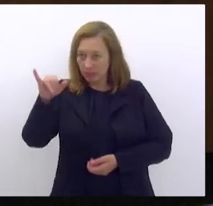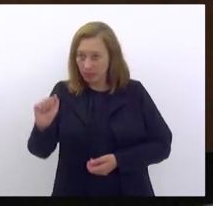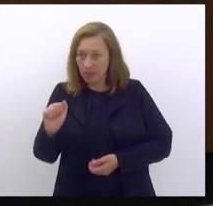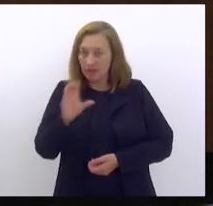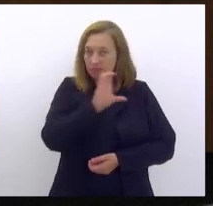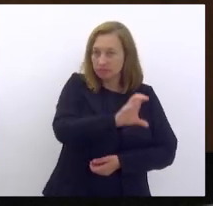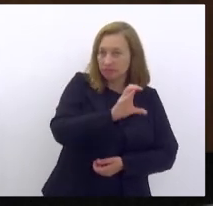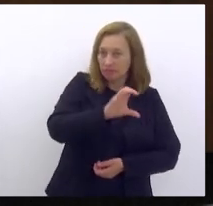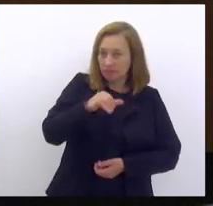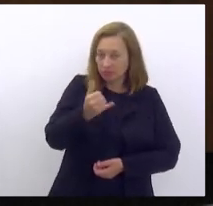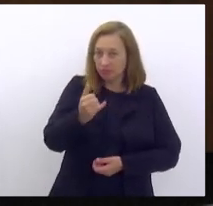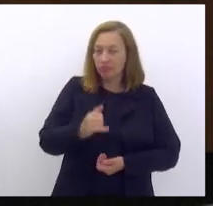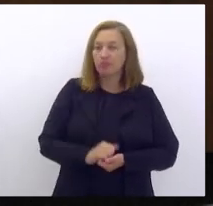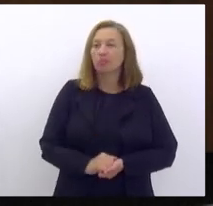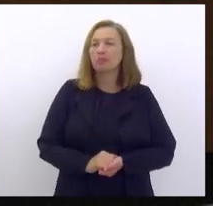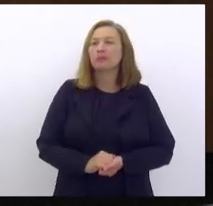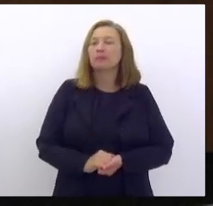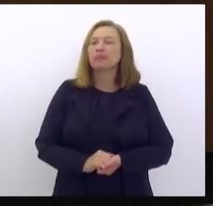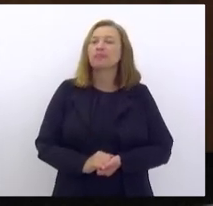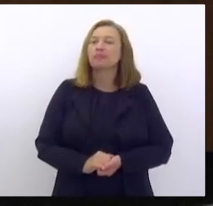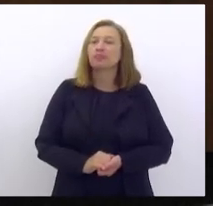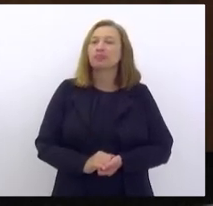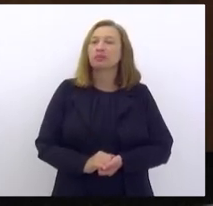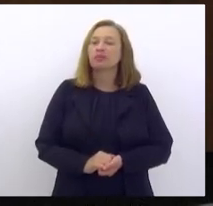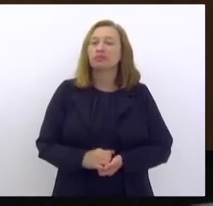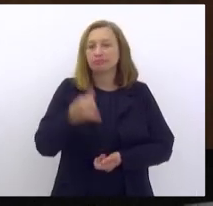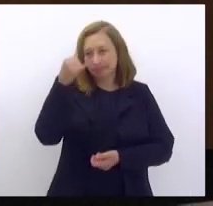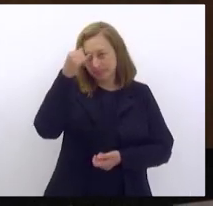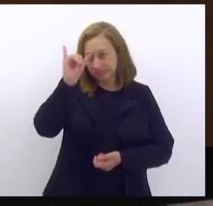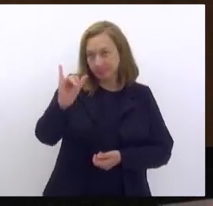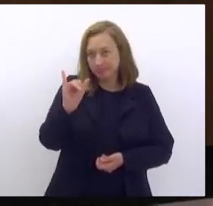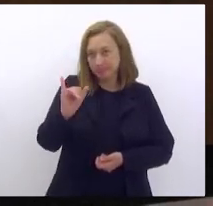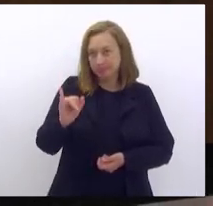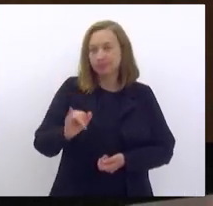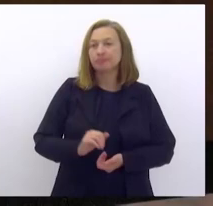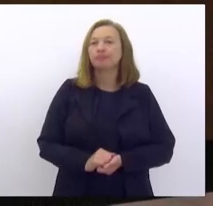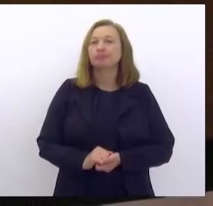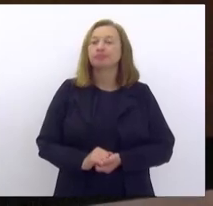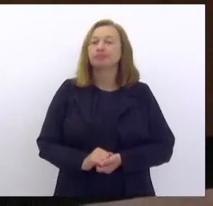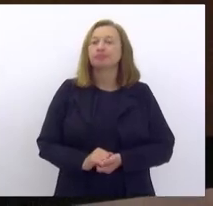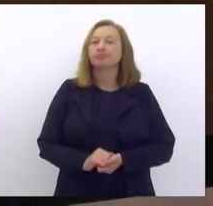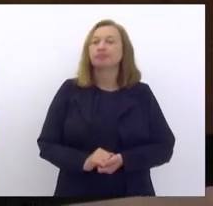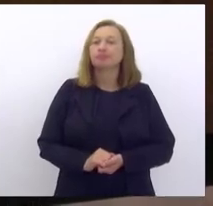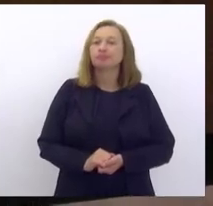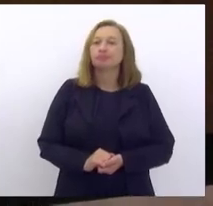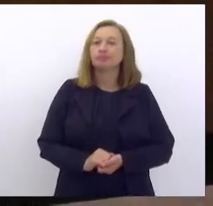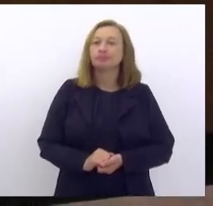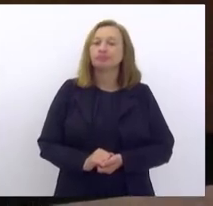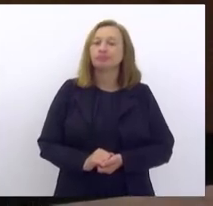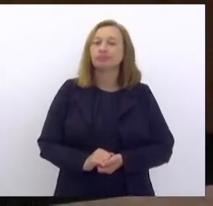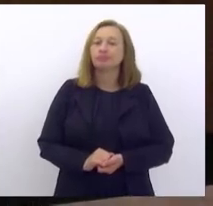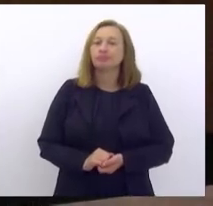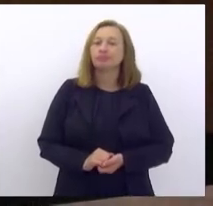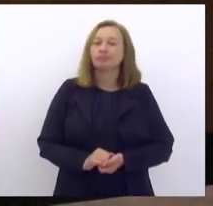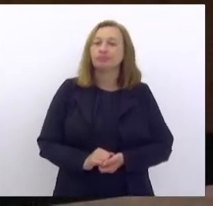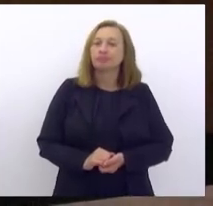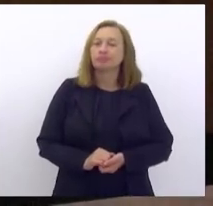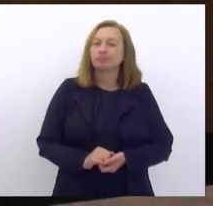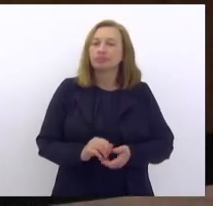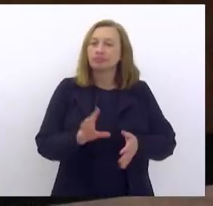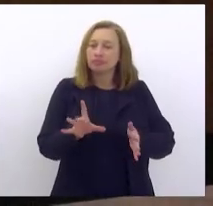CCJ, para que evite uma anexação, preparou um parecer